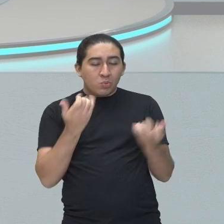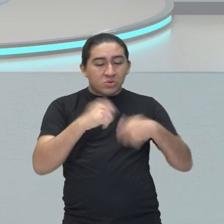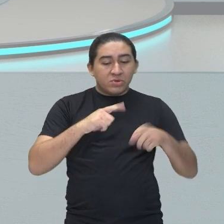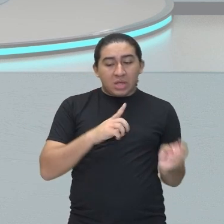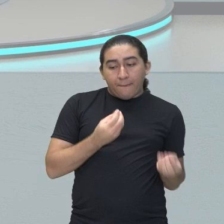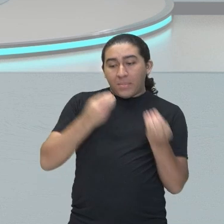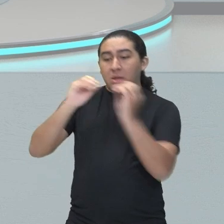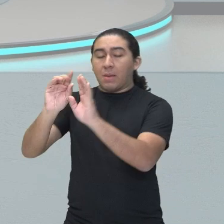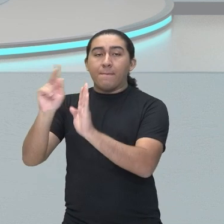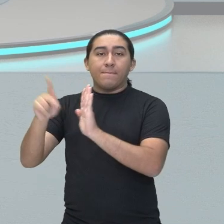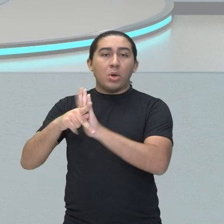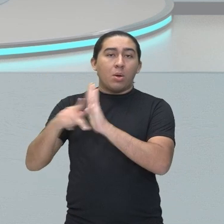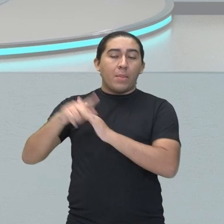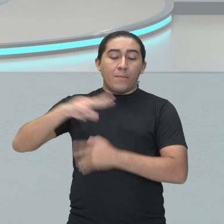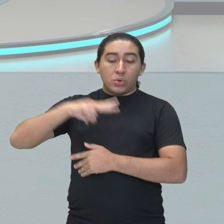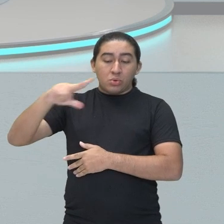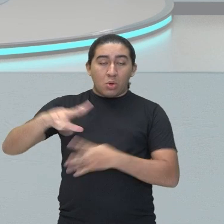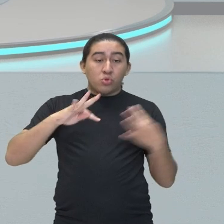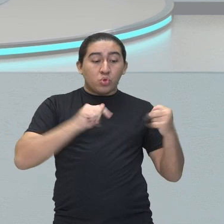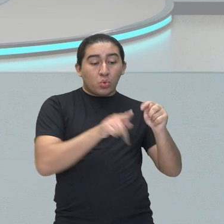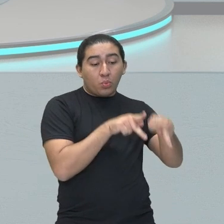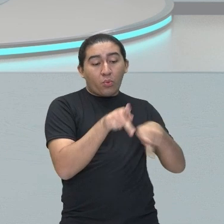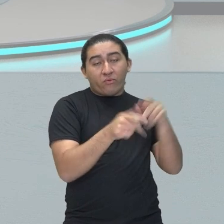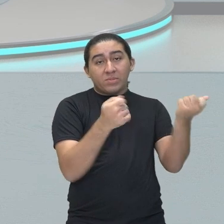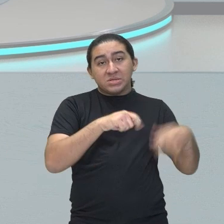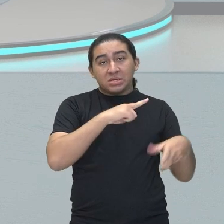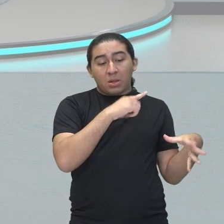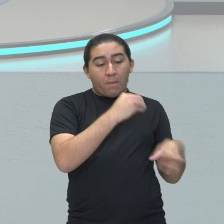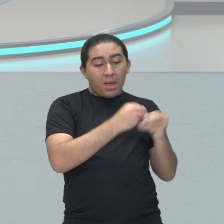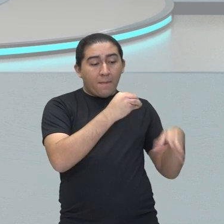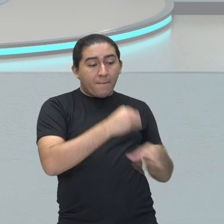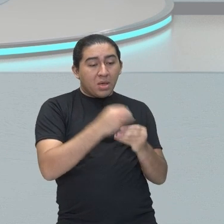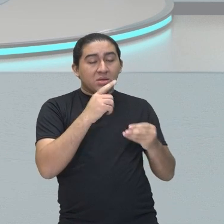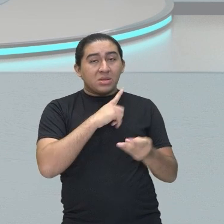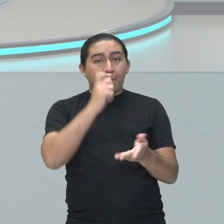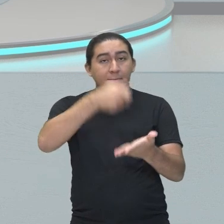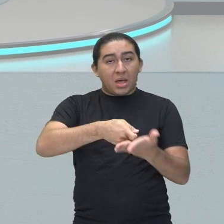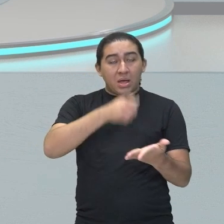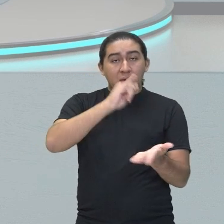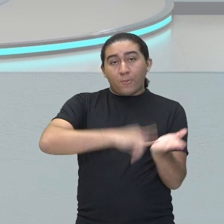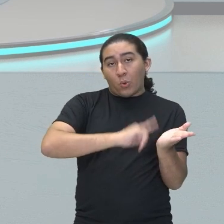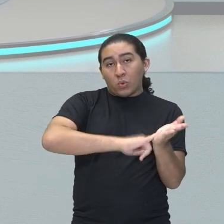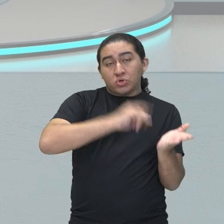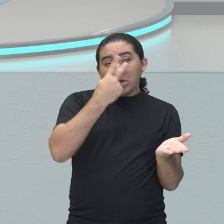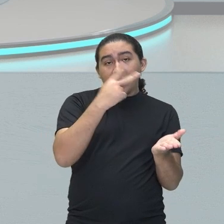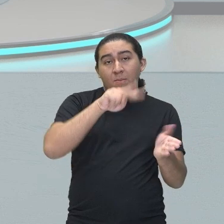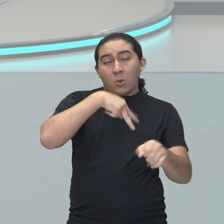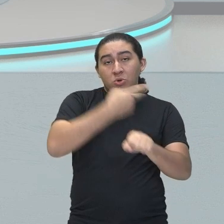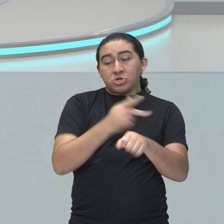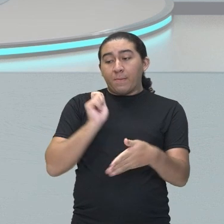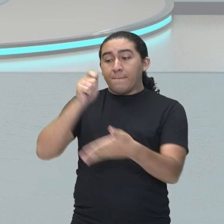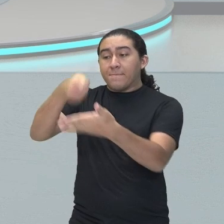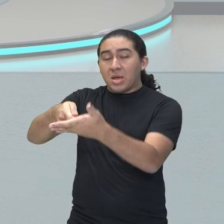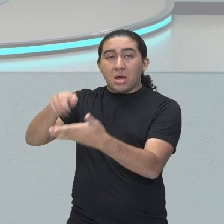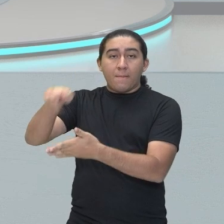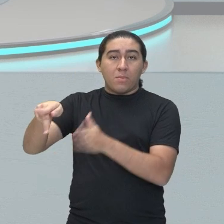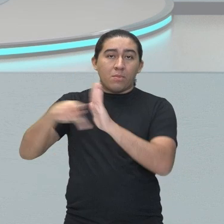Portugal, toda a população tinha que contribuir para dar a cota certa para mandar para Portugal. E aí